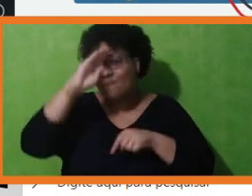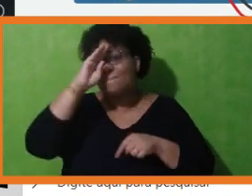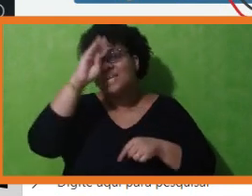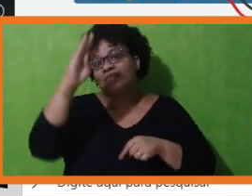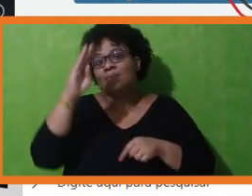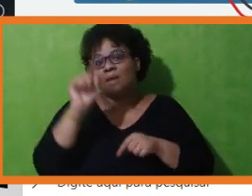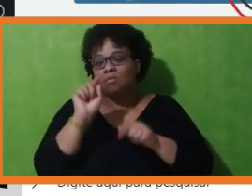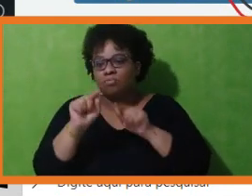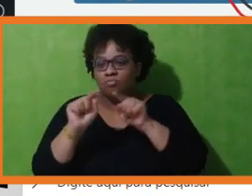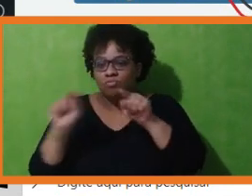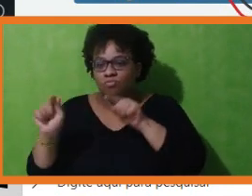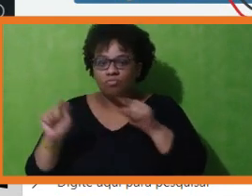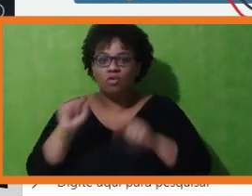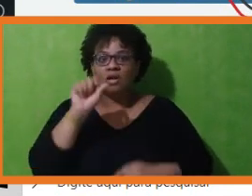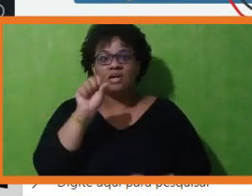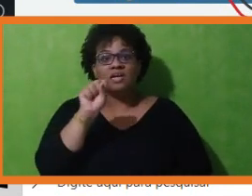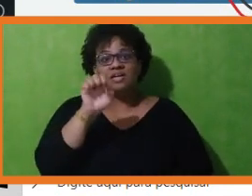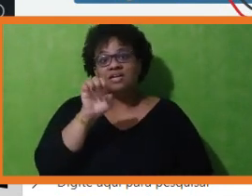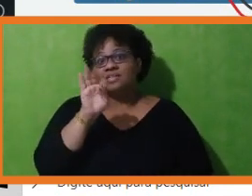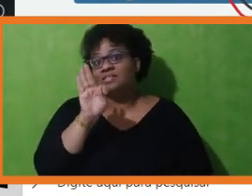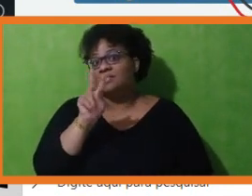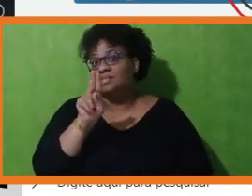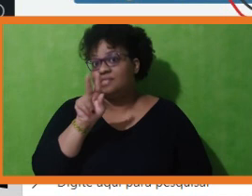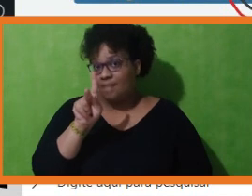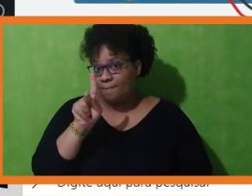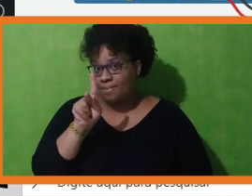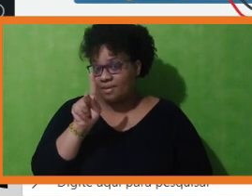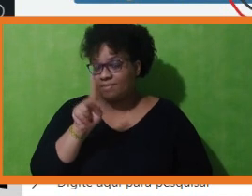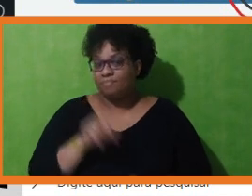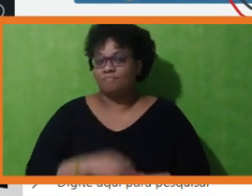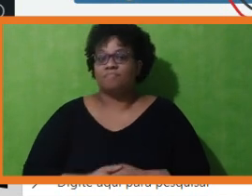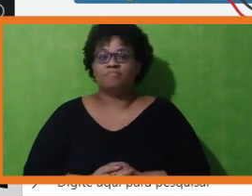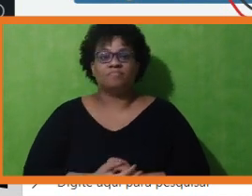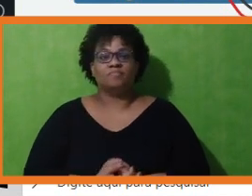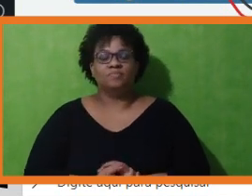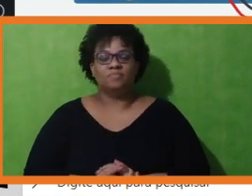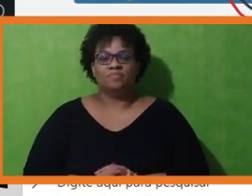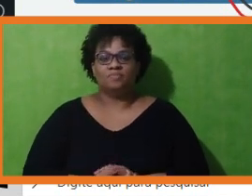abrir nossas funções principais, que é o void setup